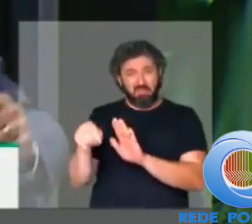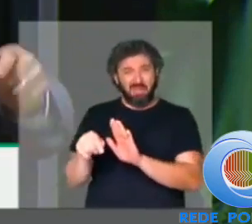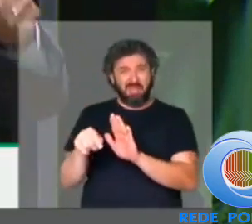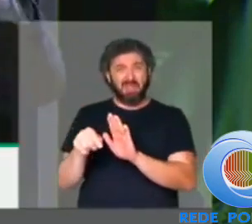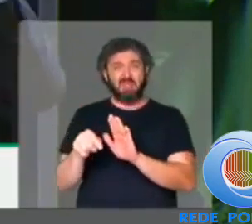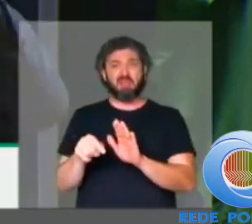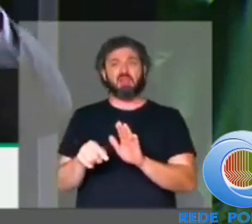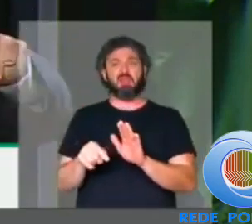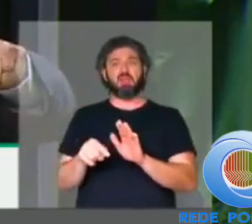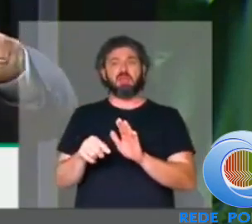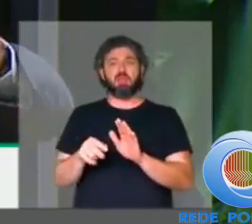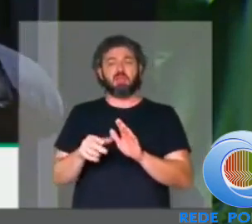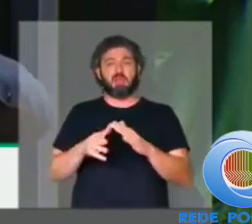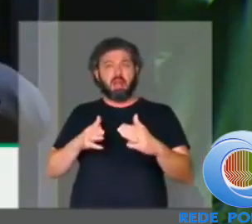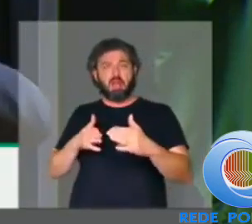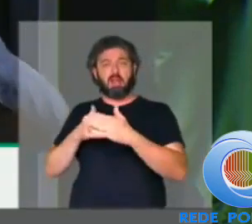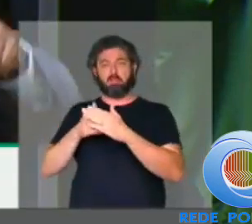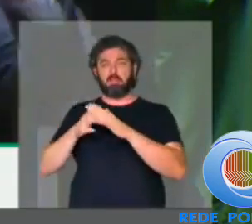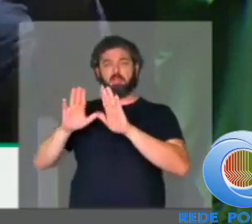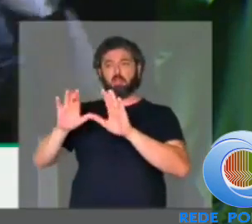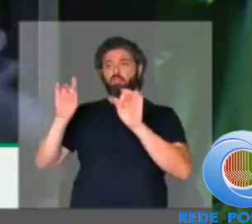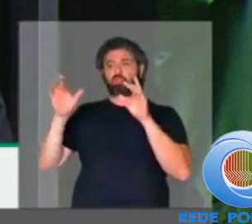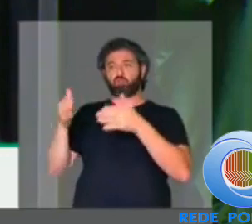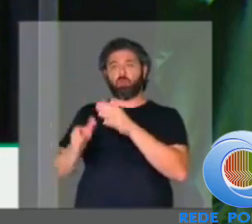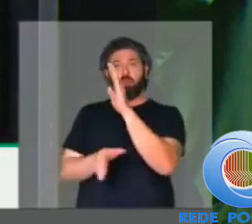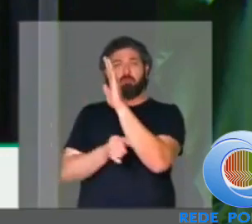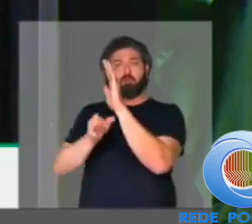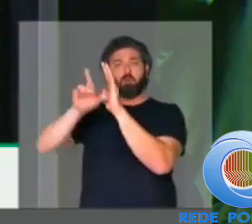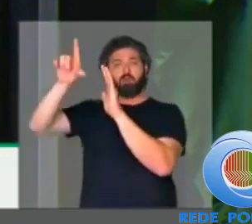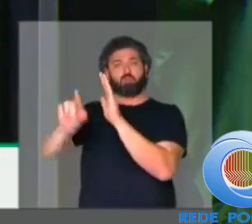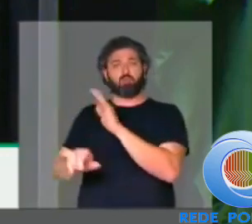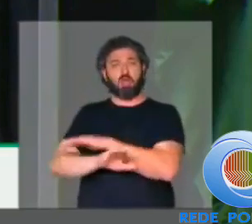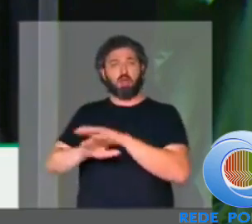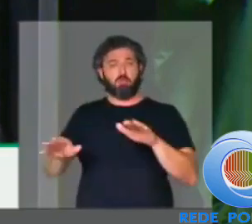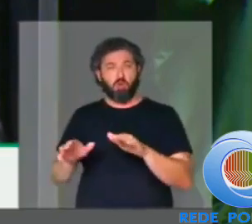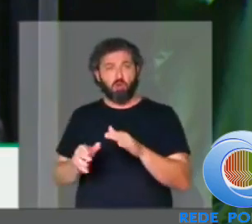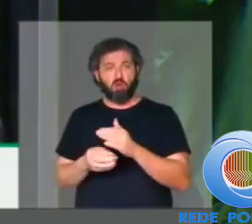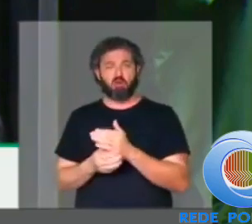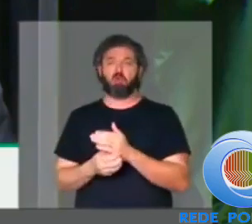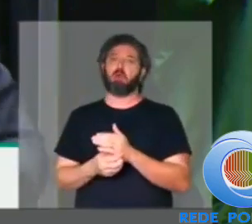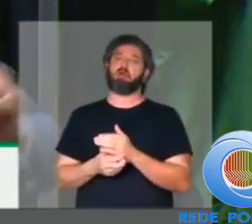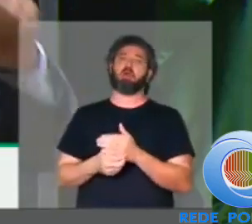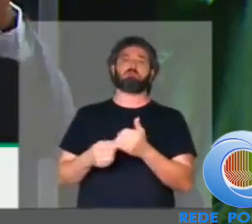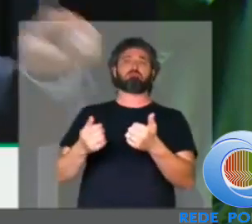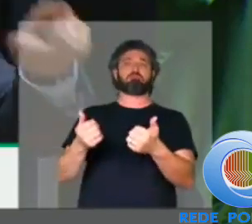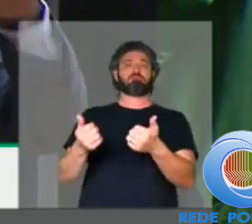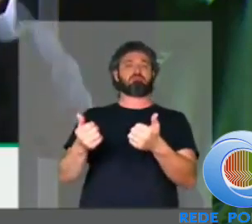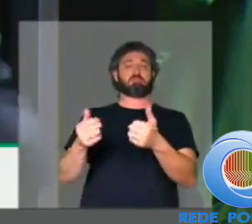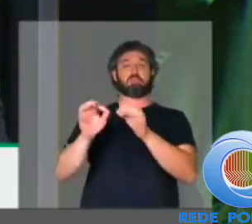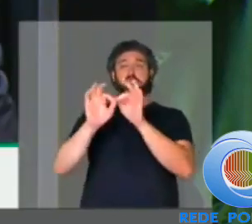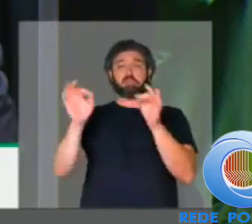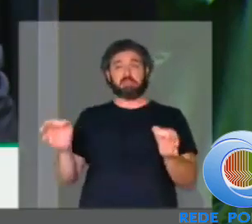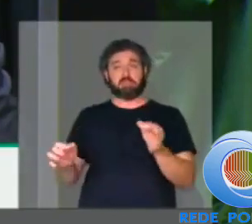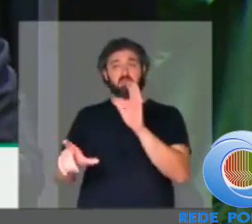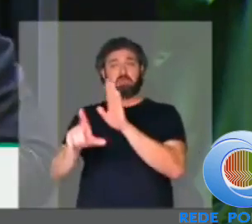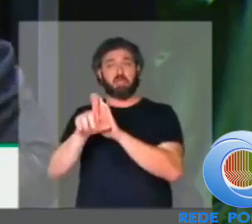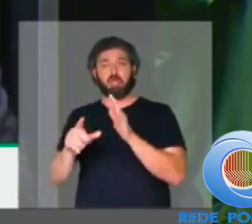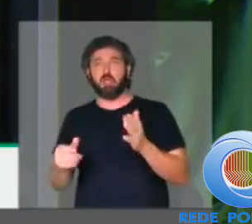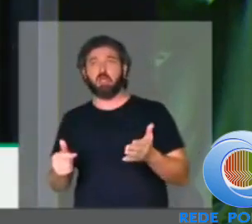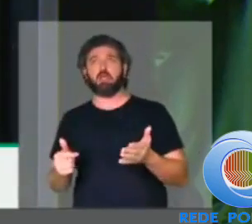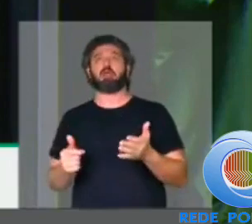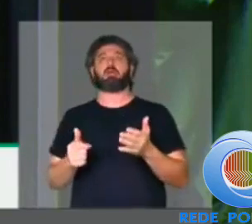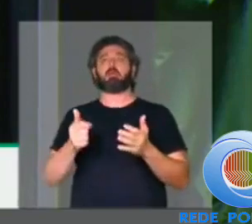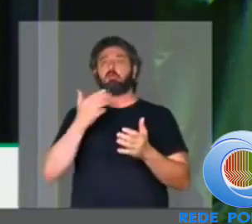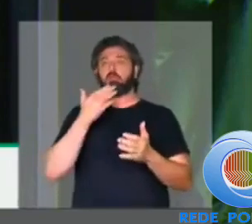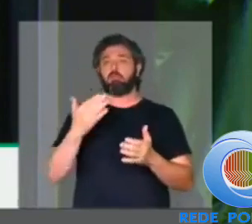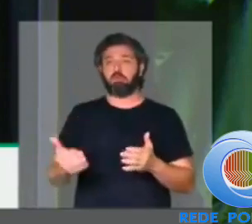provisória que se restringisse a desburocratizar, deputado Tadeu Alencar, a simplificar a legislação,